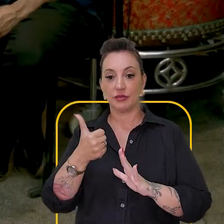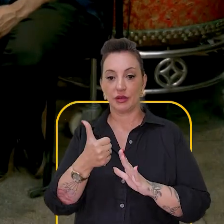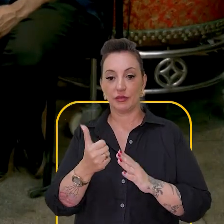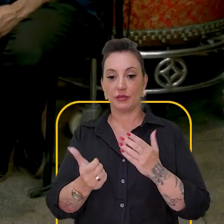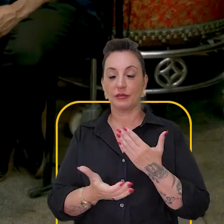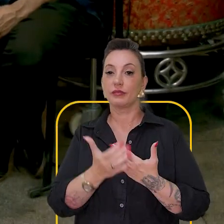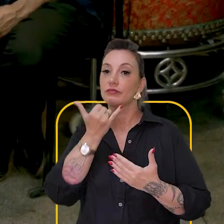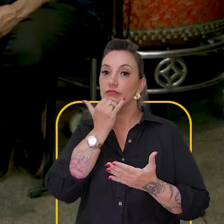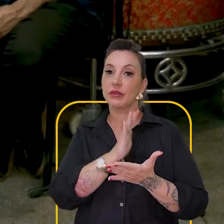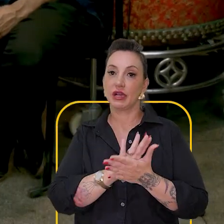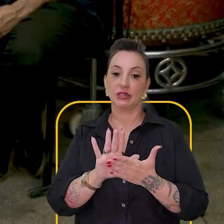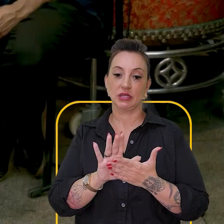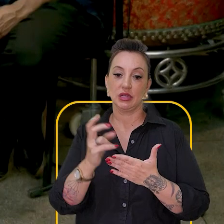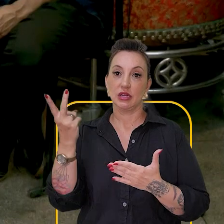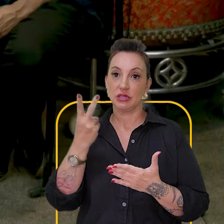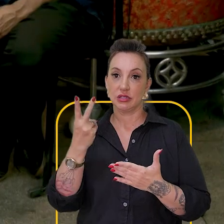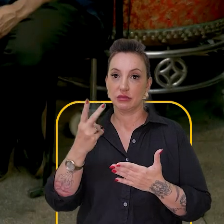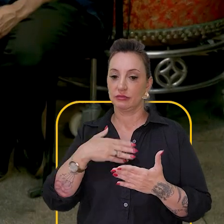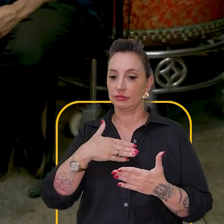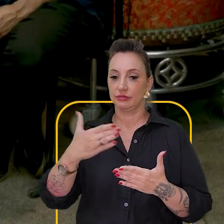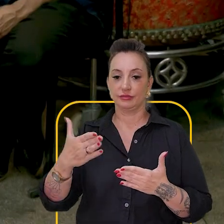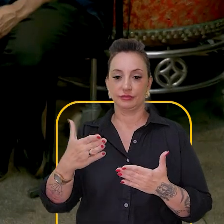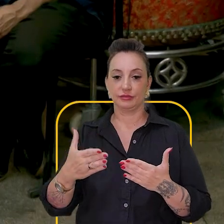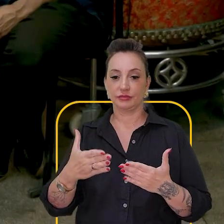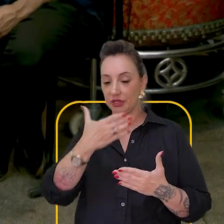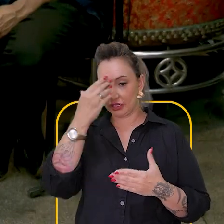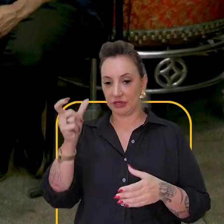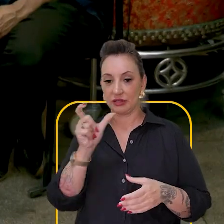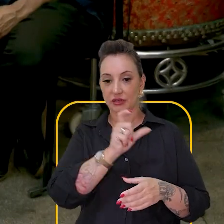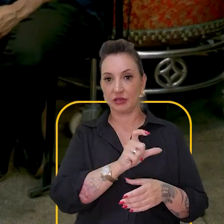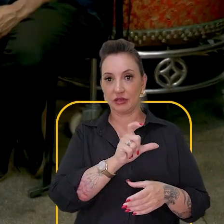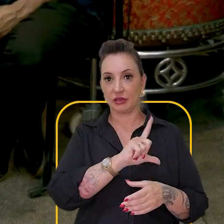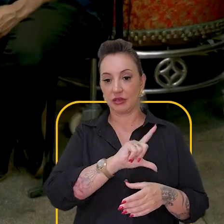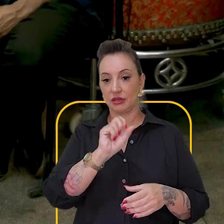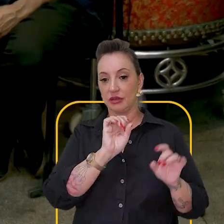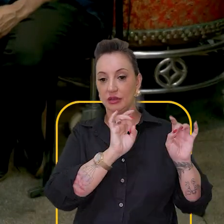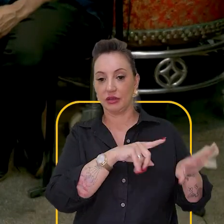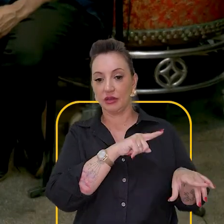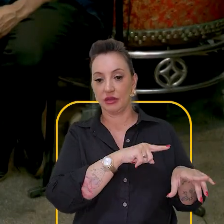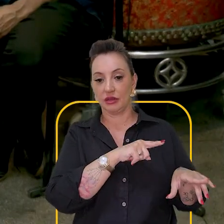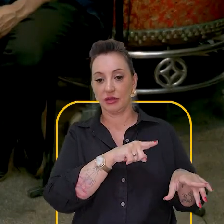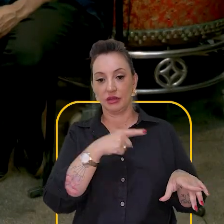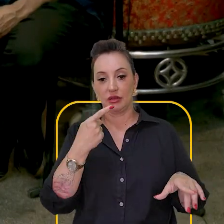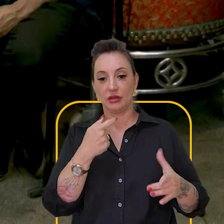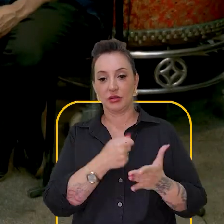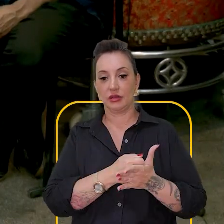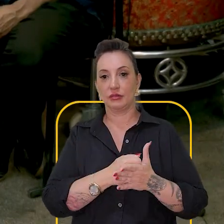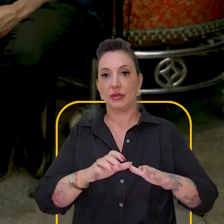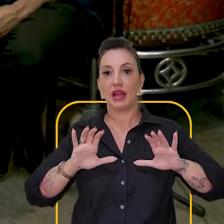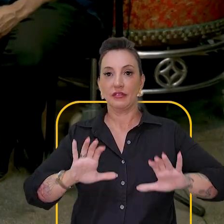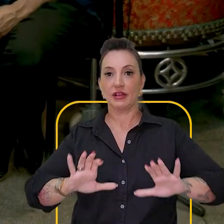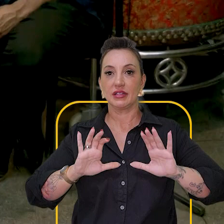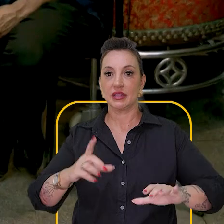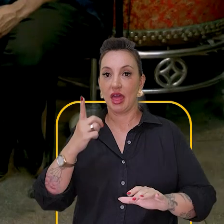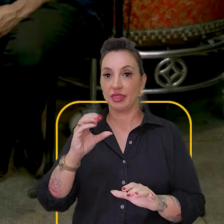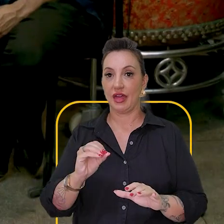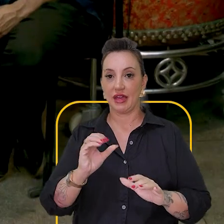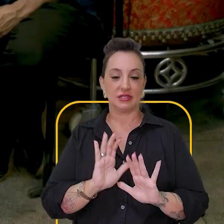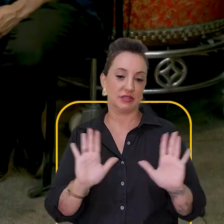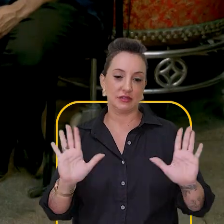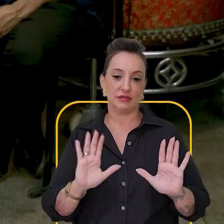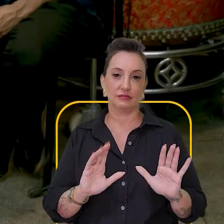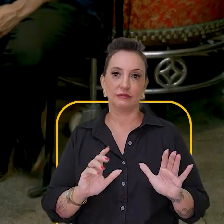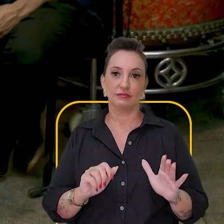vez tem perdão da segunda em diante esqueceu de trazer ou foi embora largou a carteirinha na outra aula paga a flexão 10 flexões